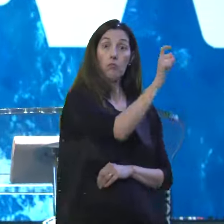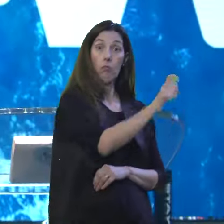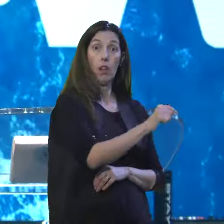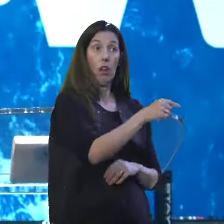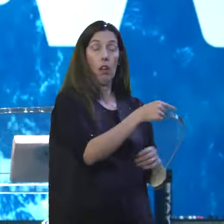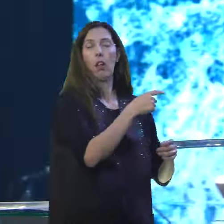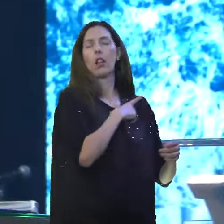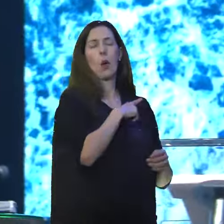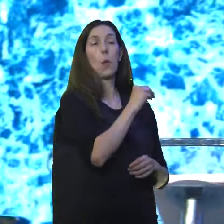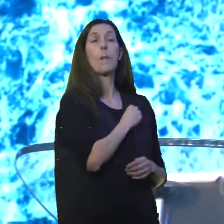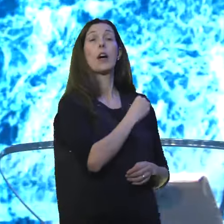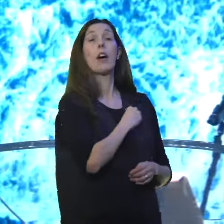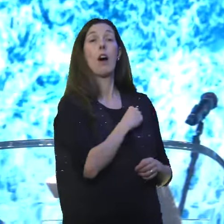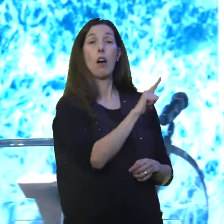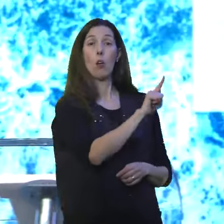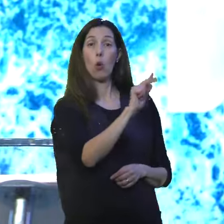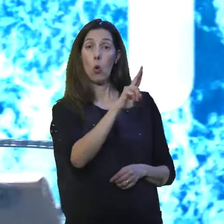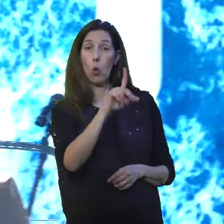a obesidade,